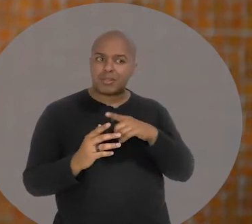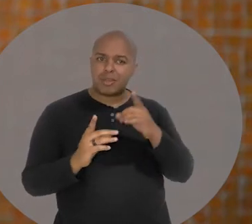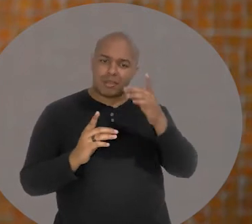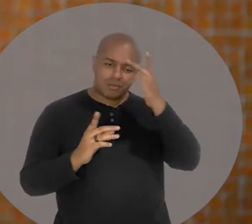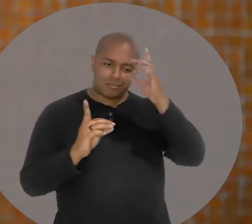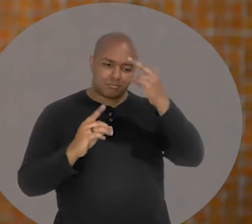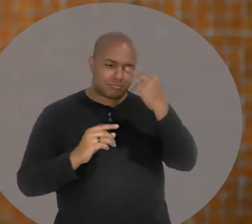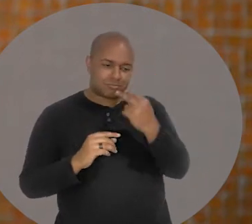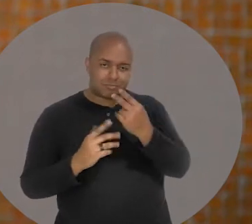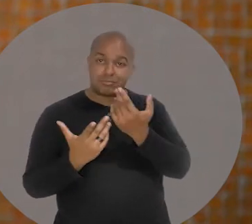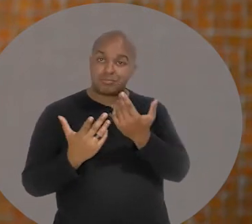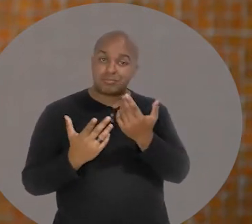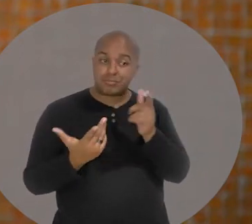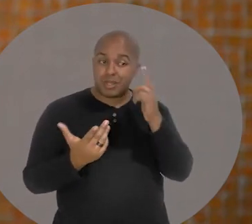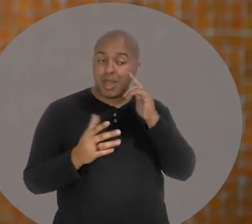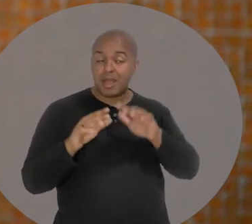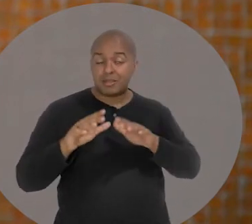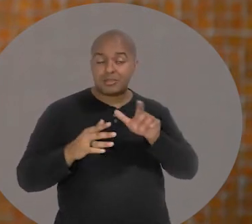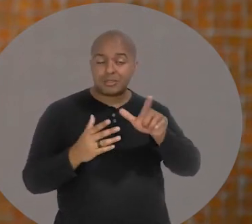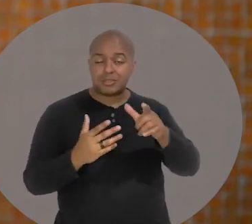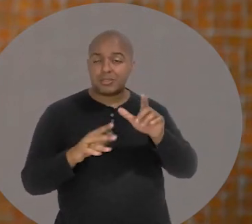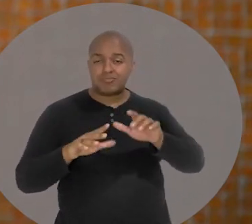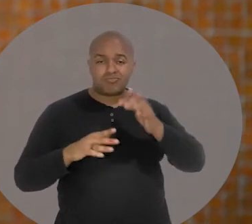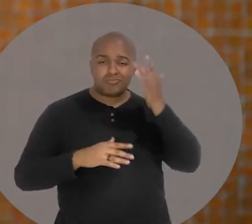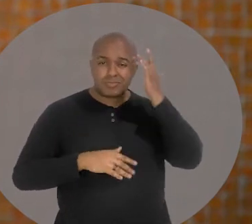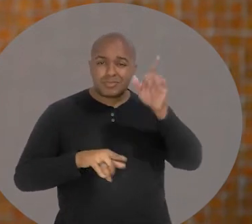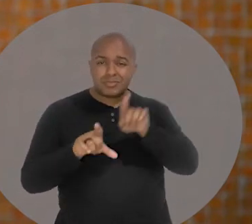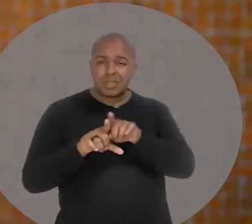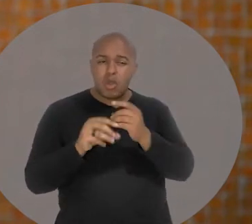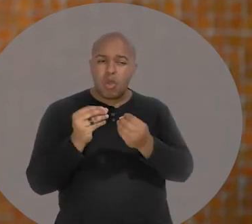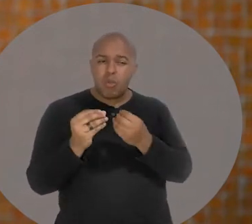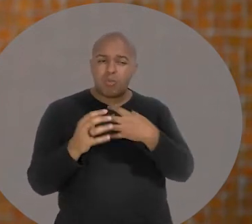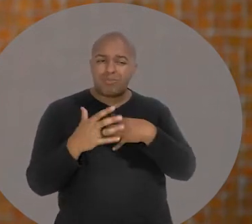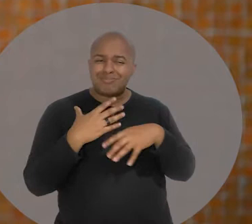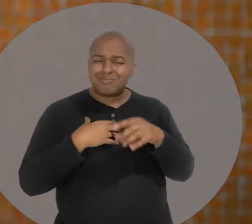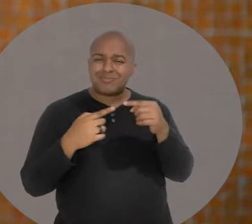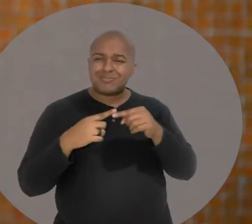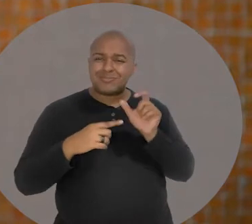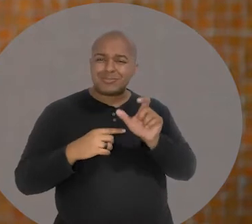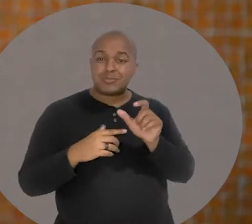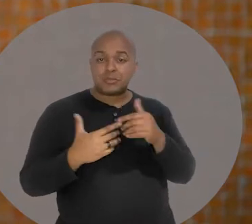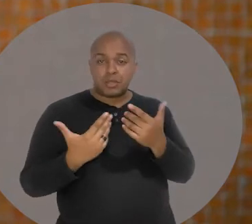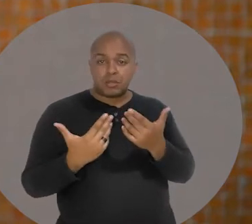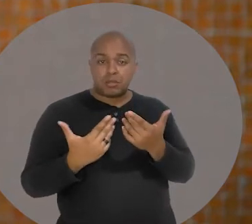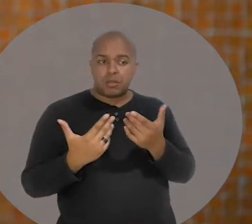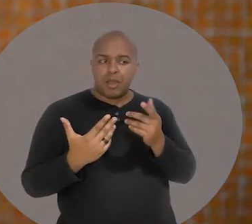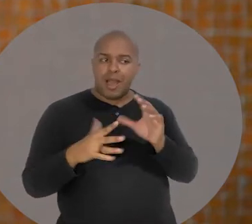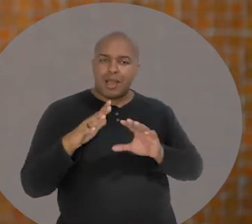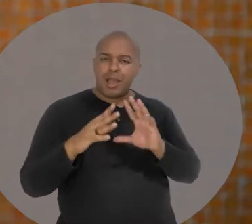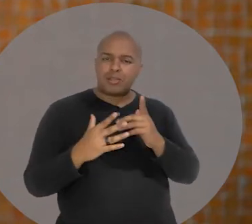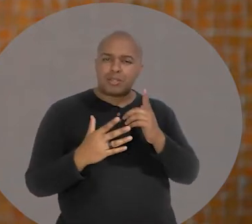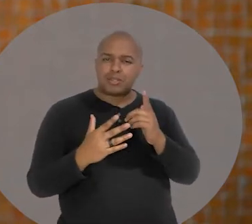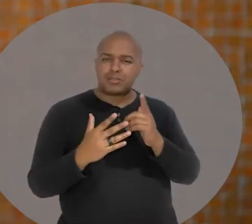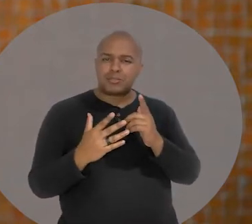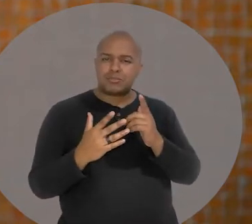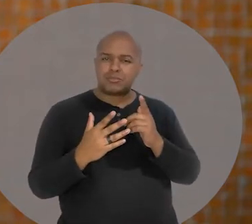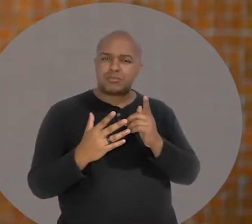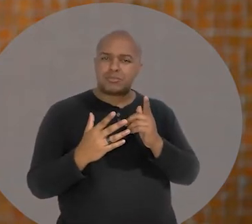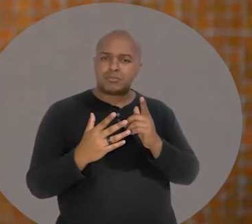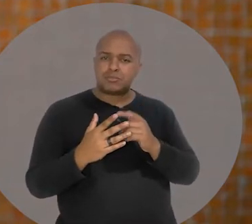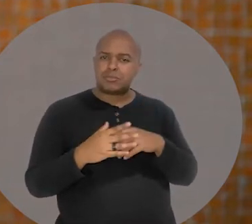sala dele e muitas vezes eles não sabem como lidar. Então acaba sendo